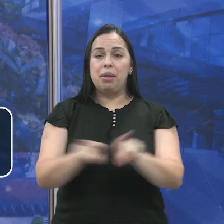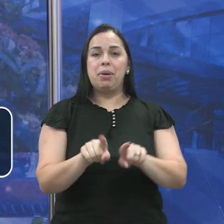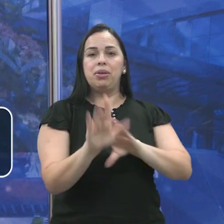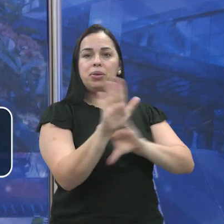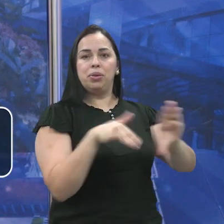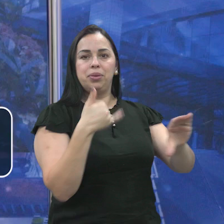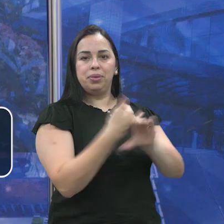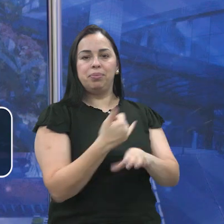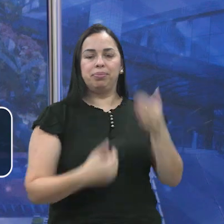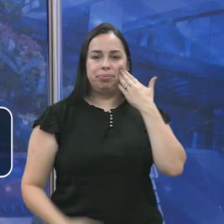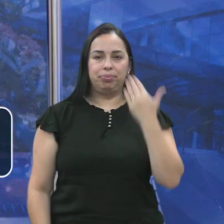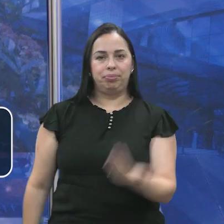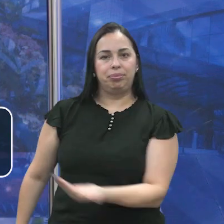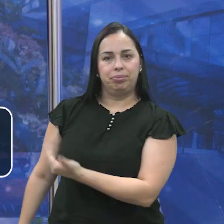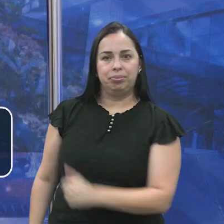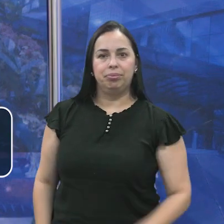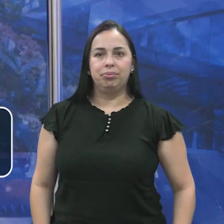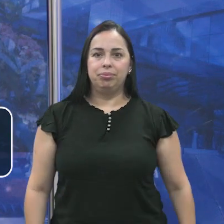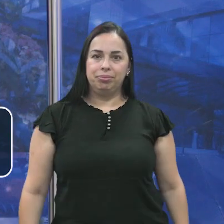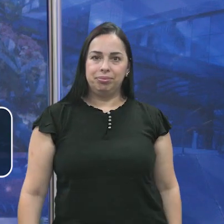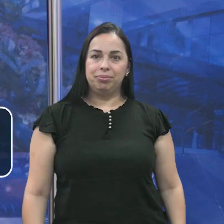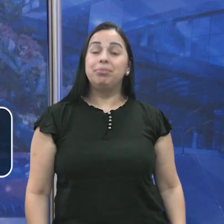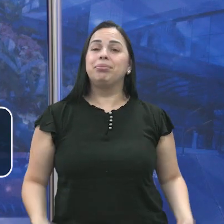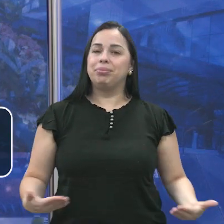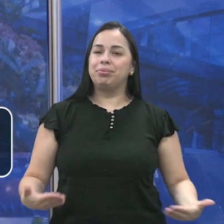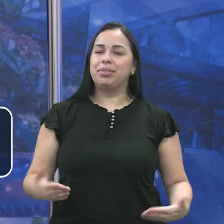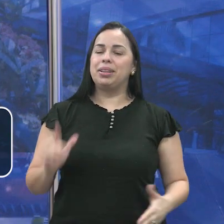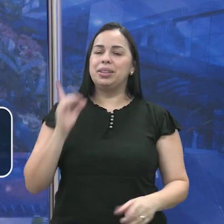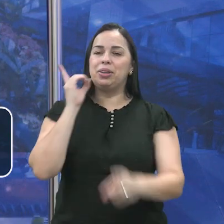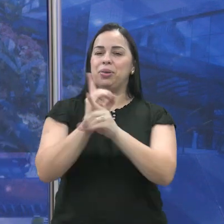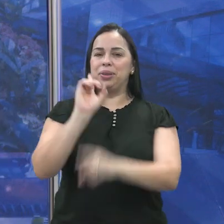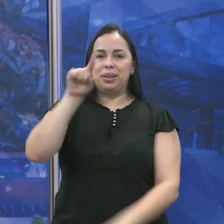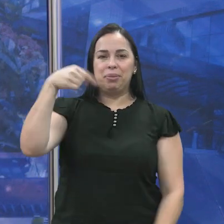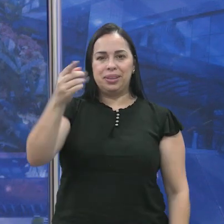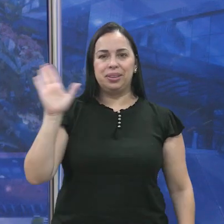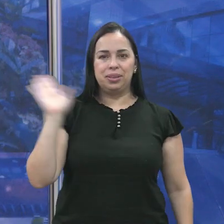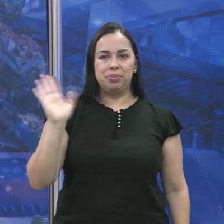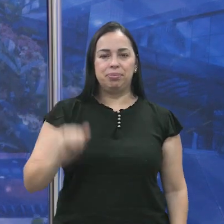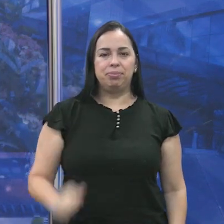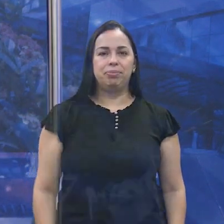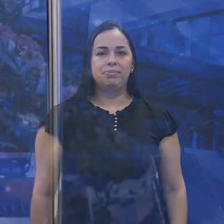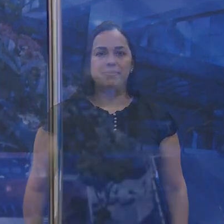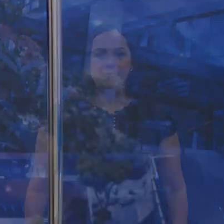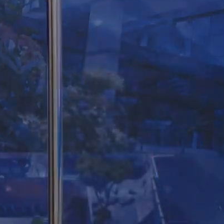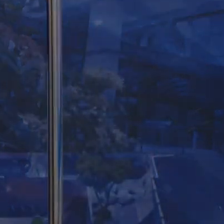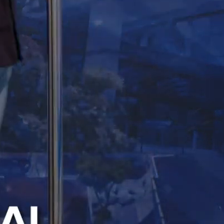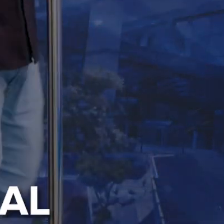também no YouTube, em @TV Câmara SJC. Até a próxima. Tchau, tchau.